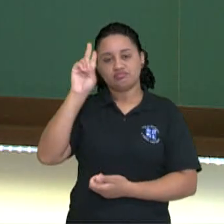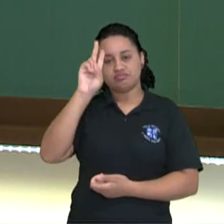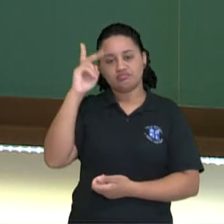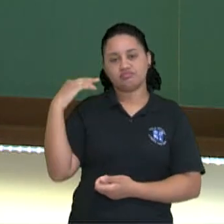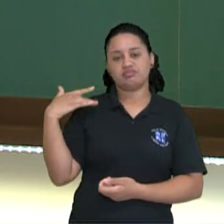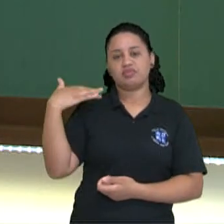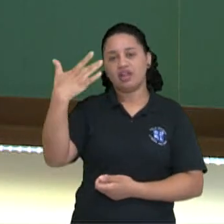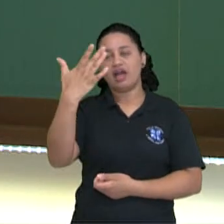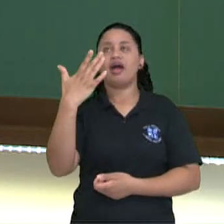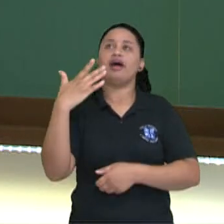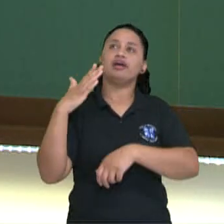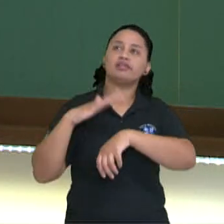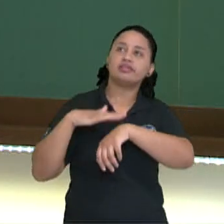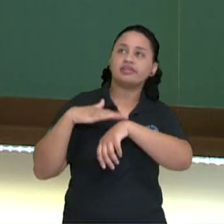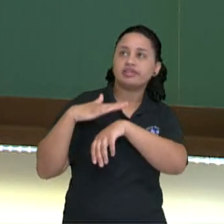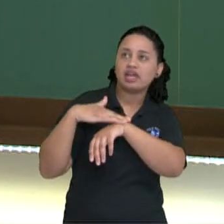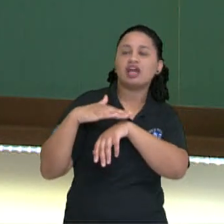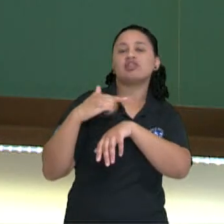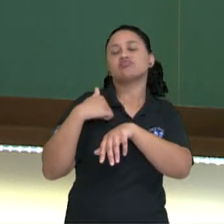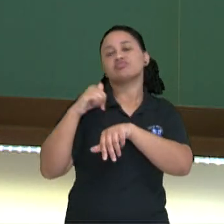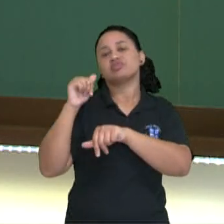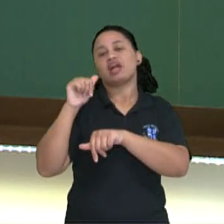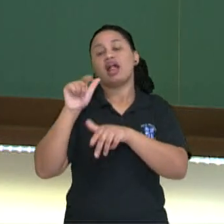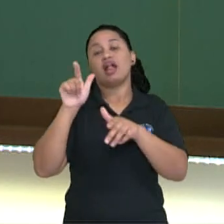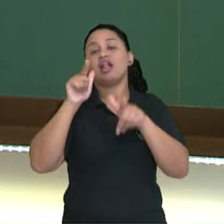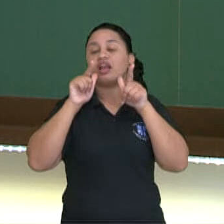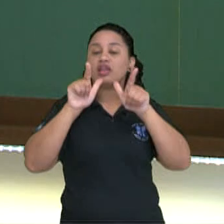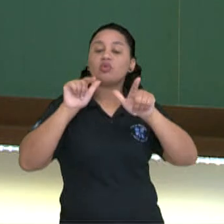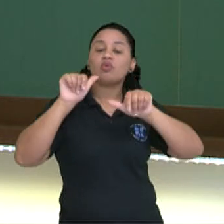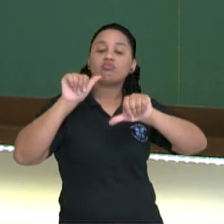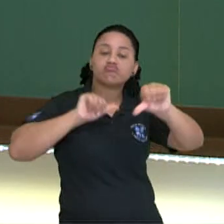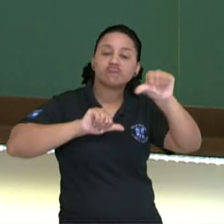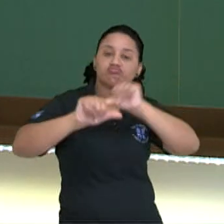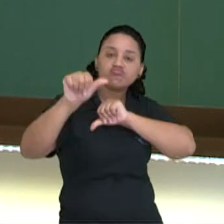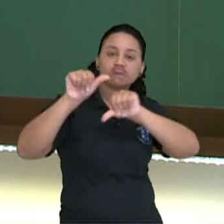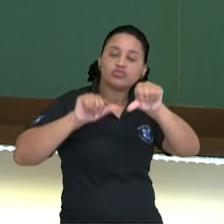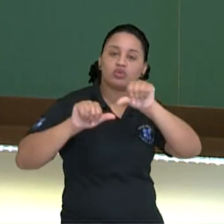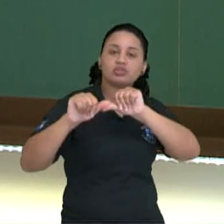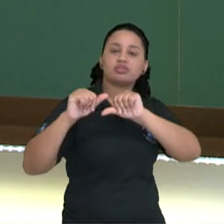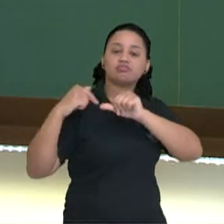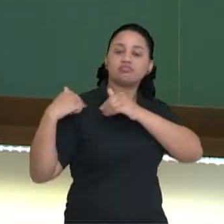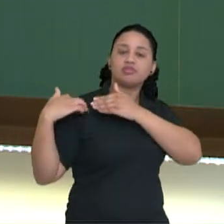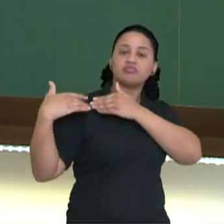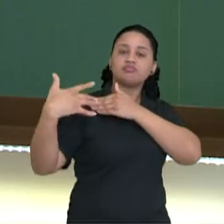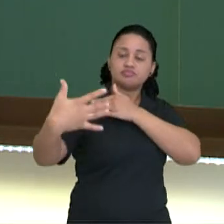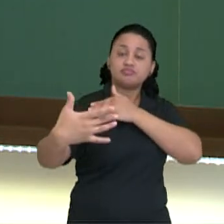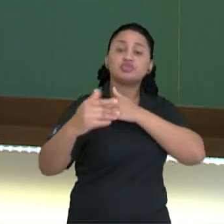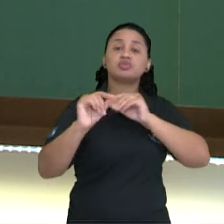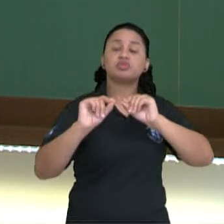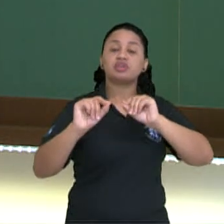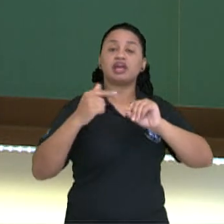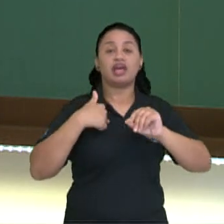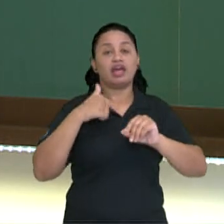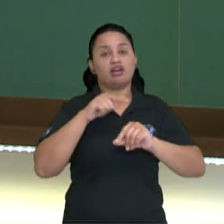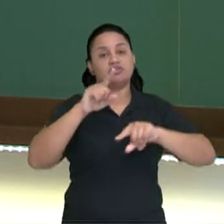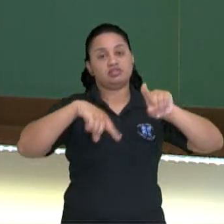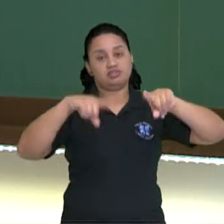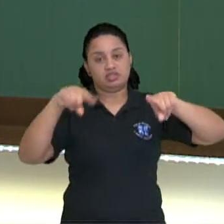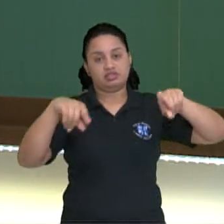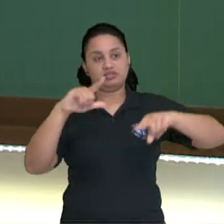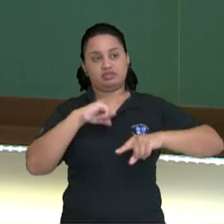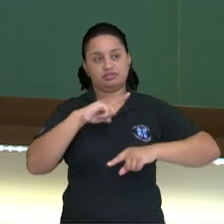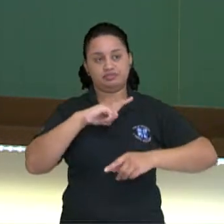do tempo, como a língua evolui ou como ela muda através do tempo, melhor assim, é uma dessas